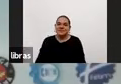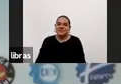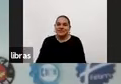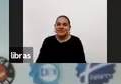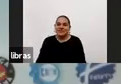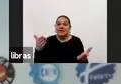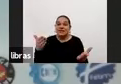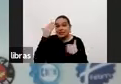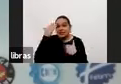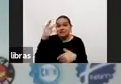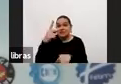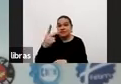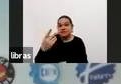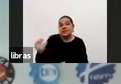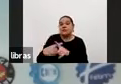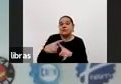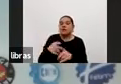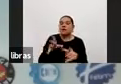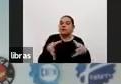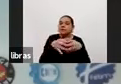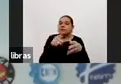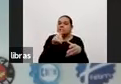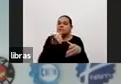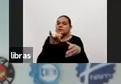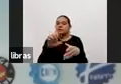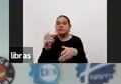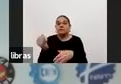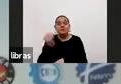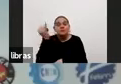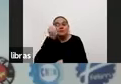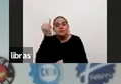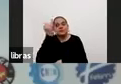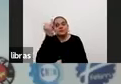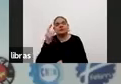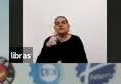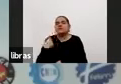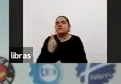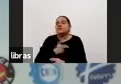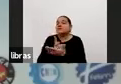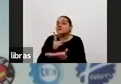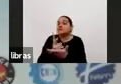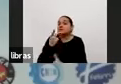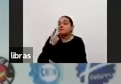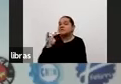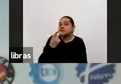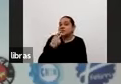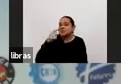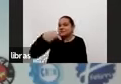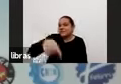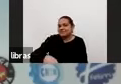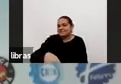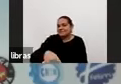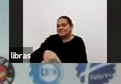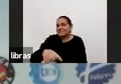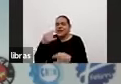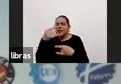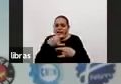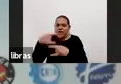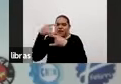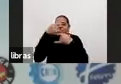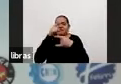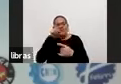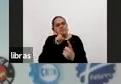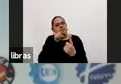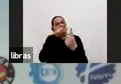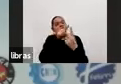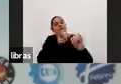para o trabalhador poder entender esses números. E a gente sempre fala assim aqui, a live ela é feita para eles. Então